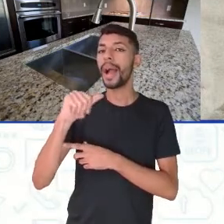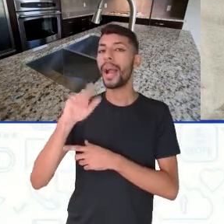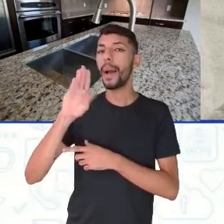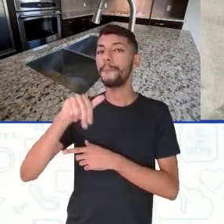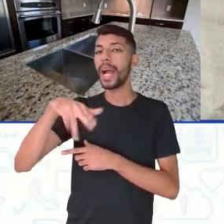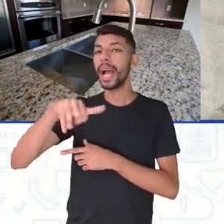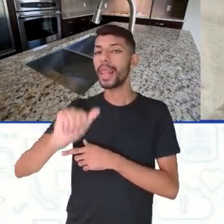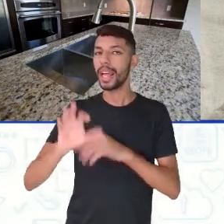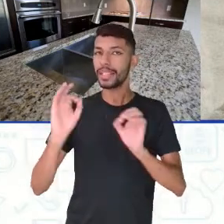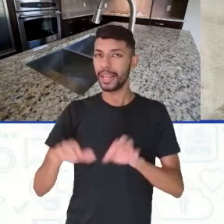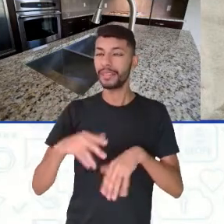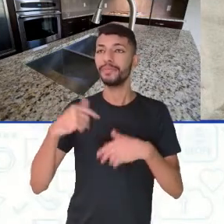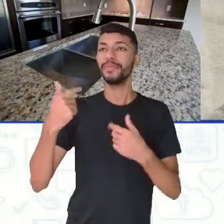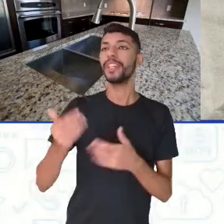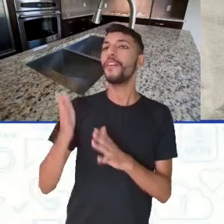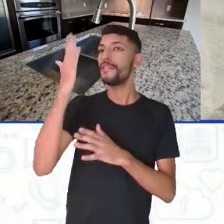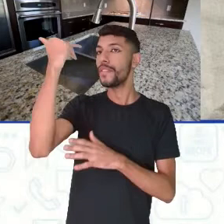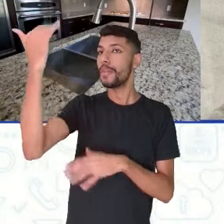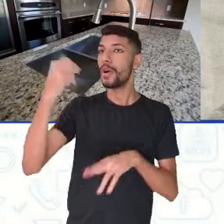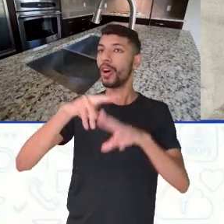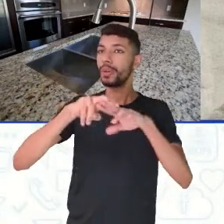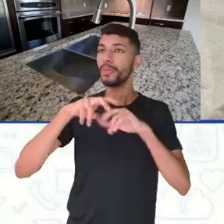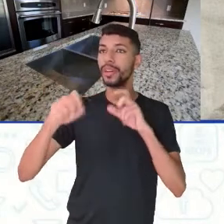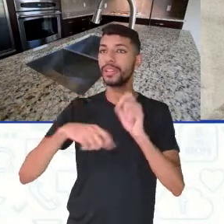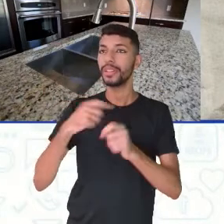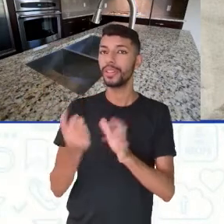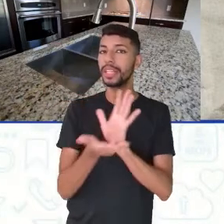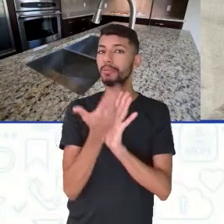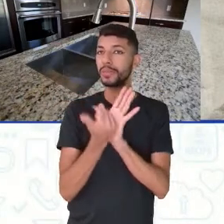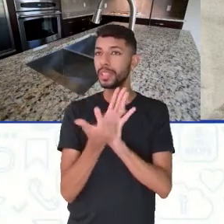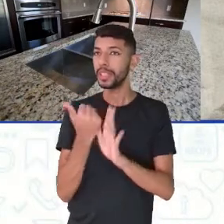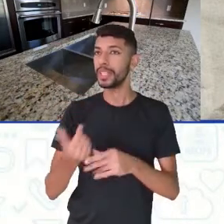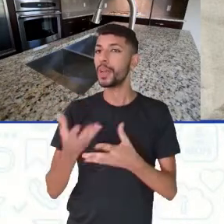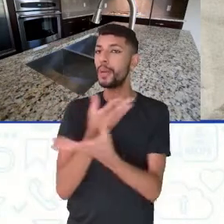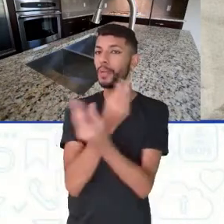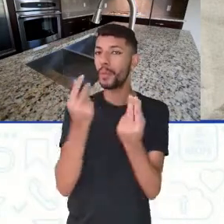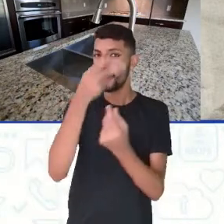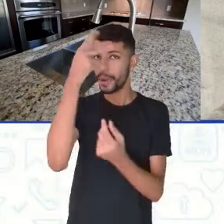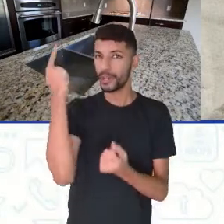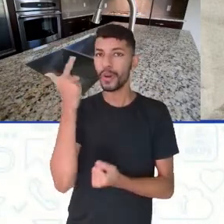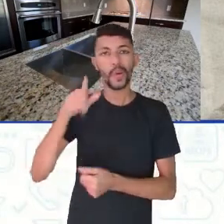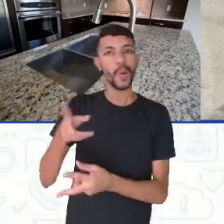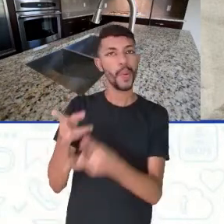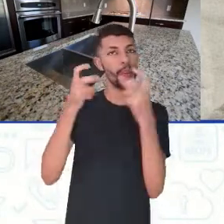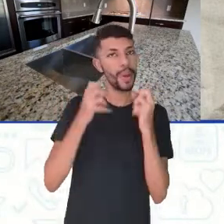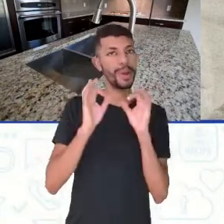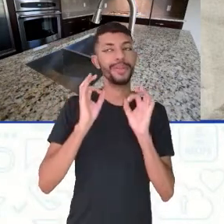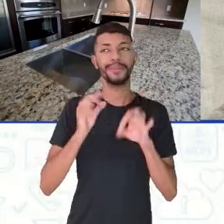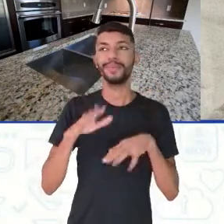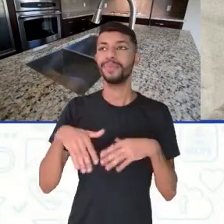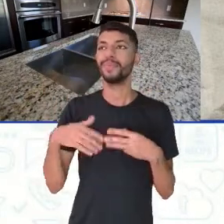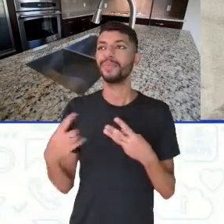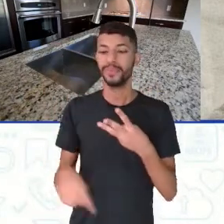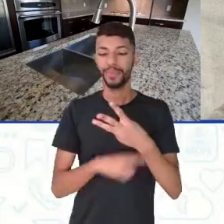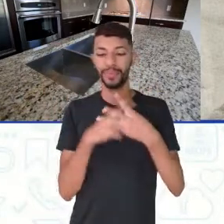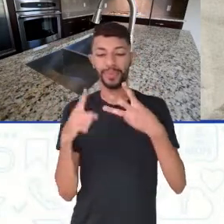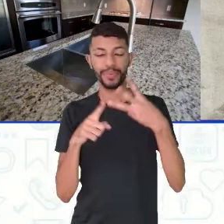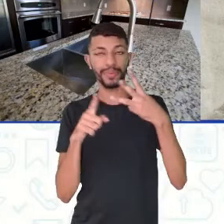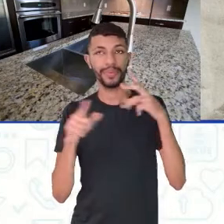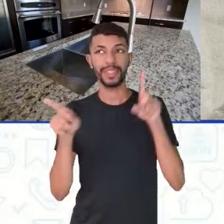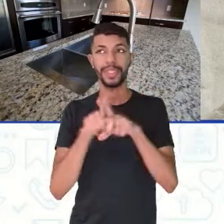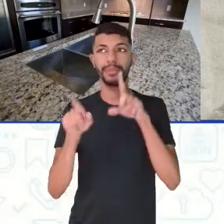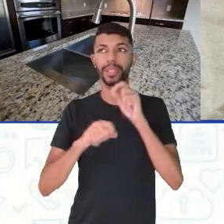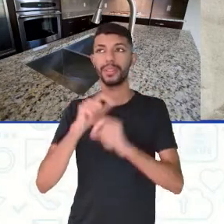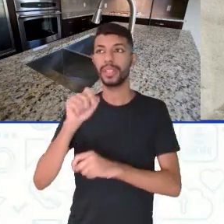famosa, e só por esse desenho muita gente consegue identificar. Aqui nós temos o granito. É muito usado